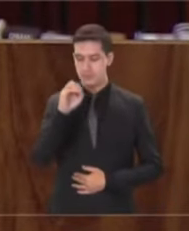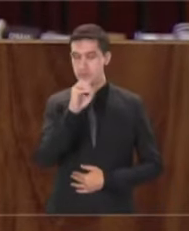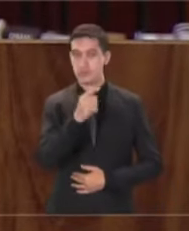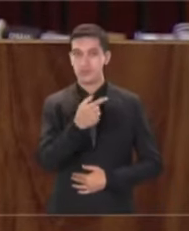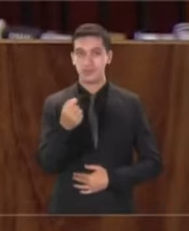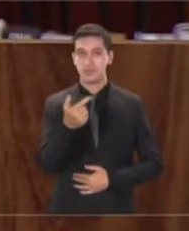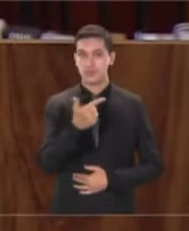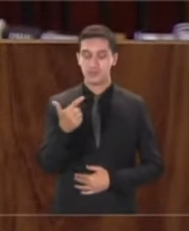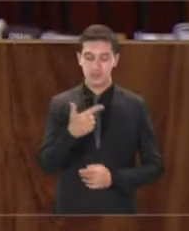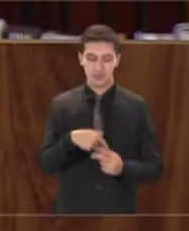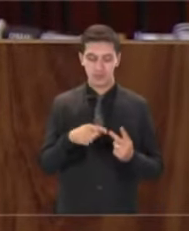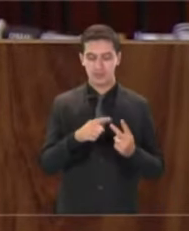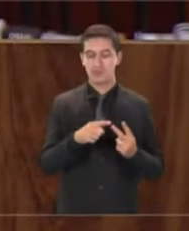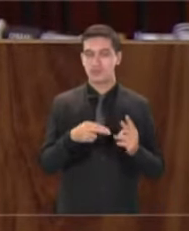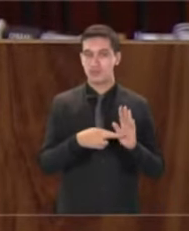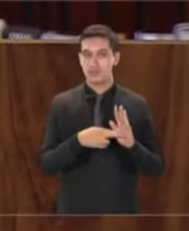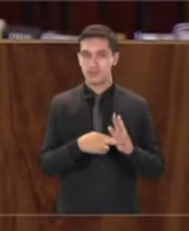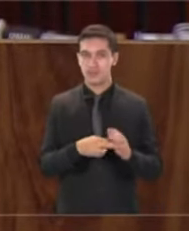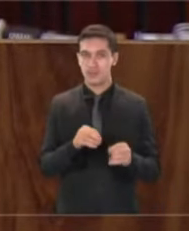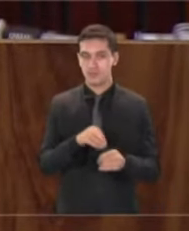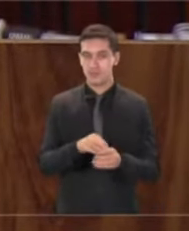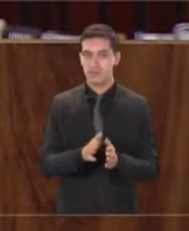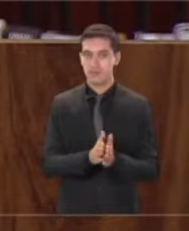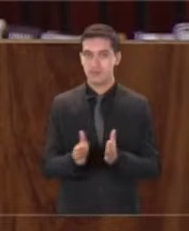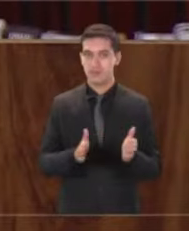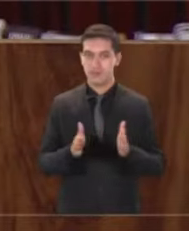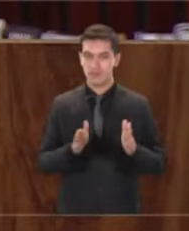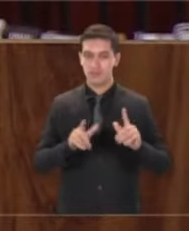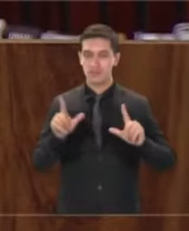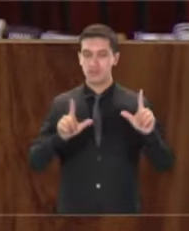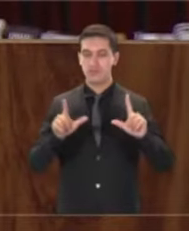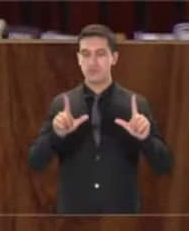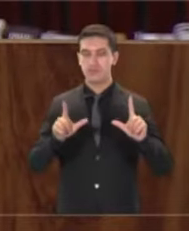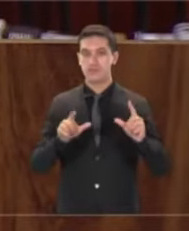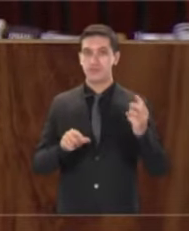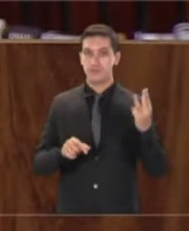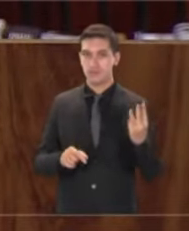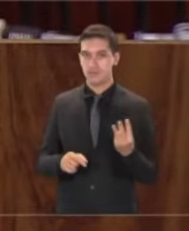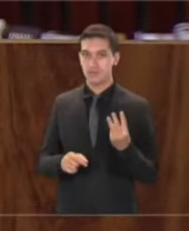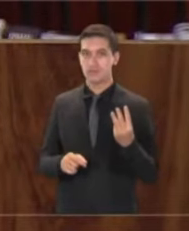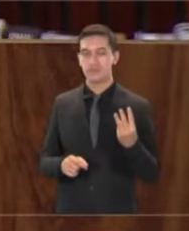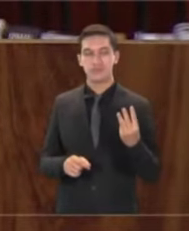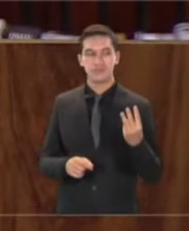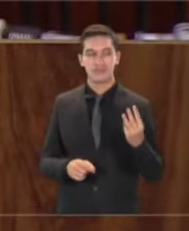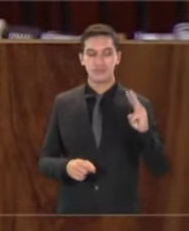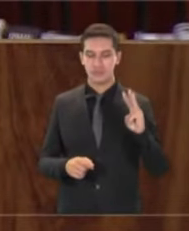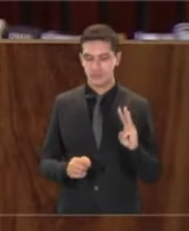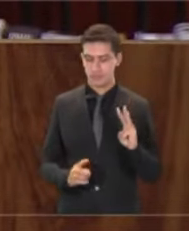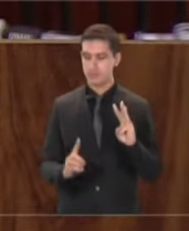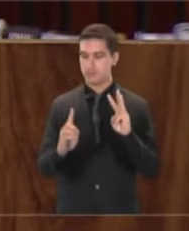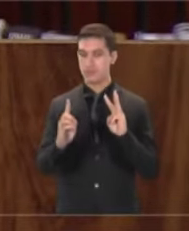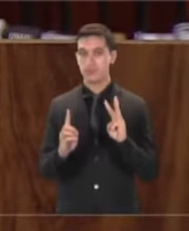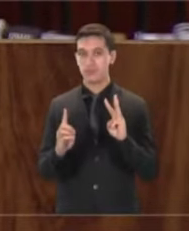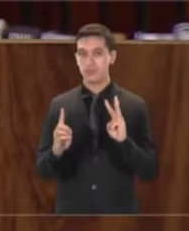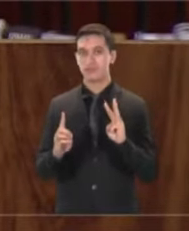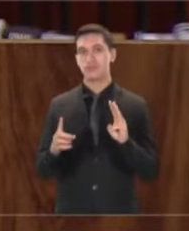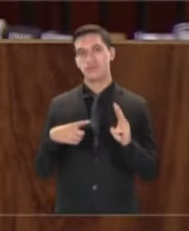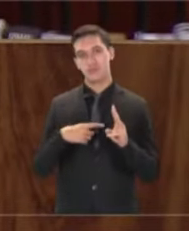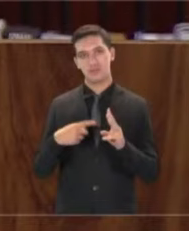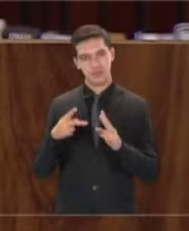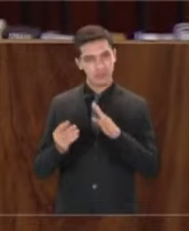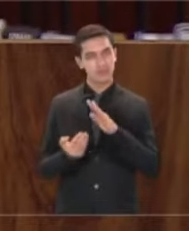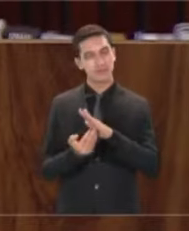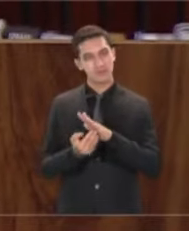o segundo representado, durante transmissão do programa 3 em 1, teria, em tese, extrapolado os limites de